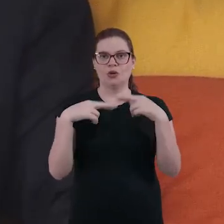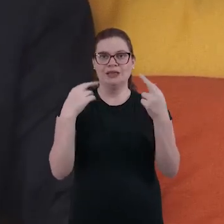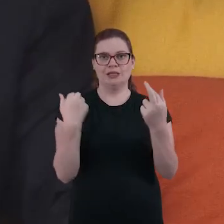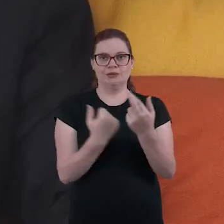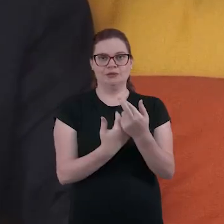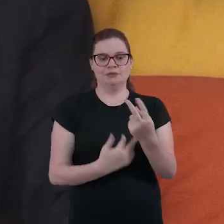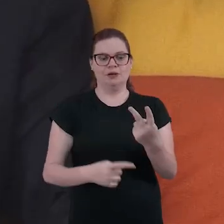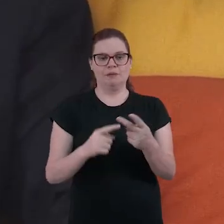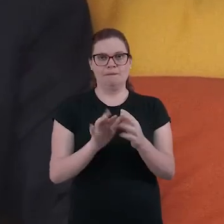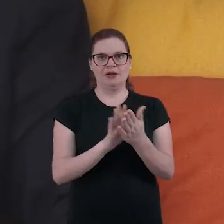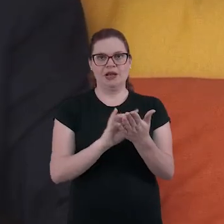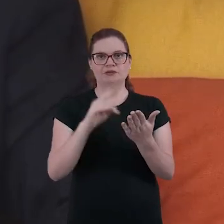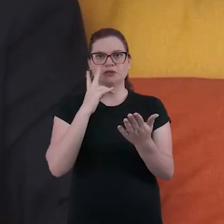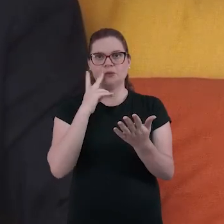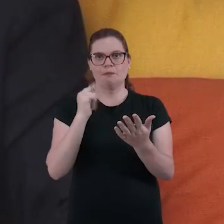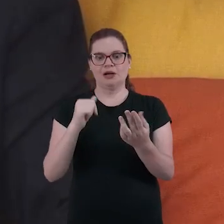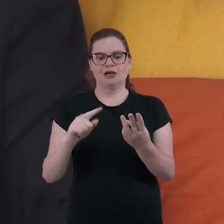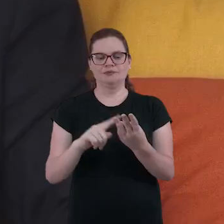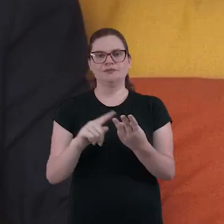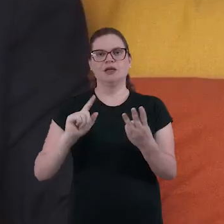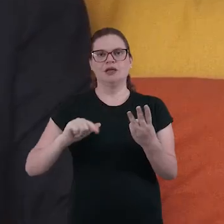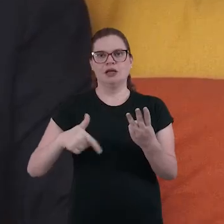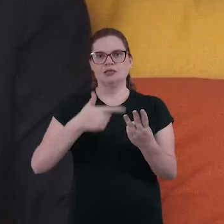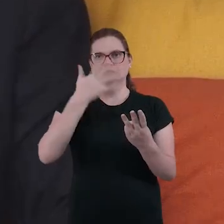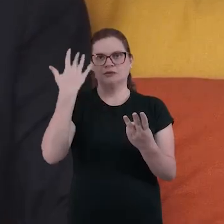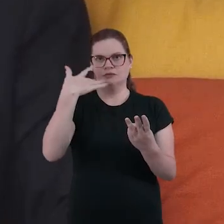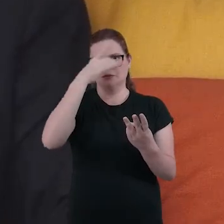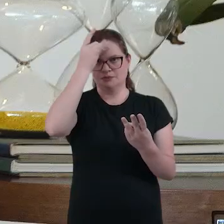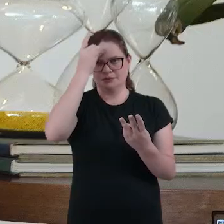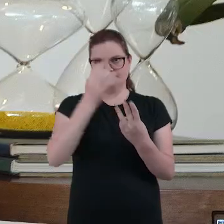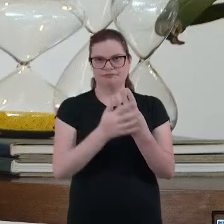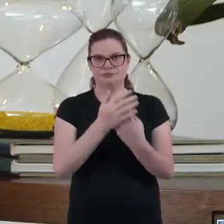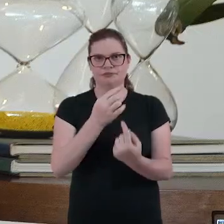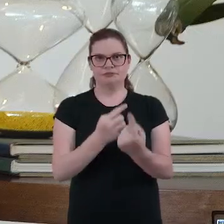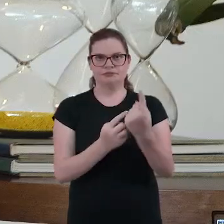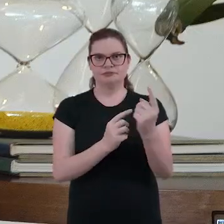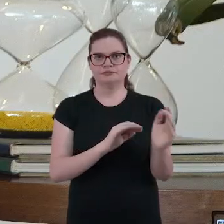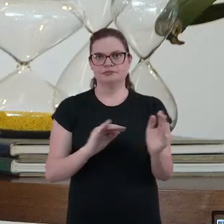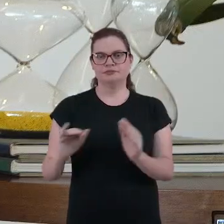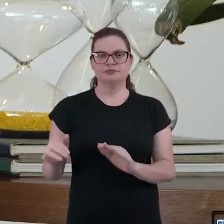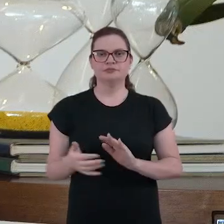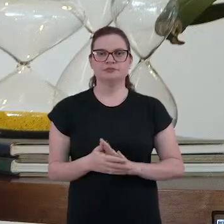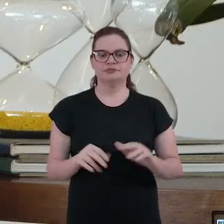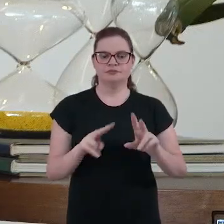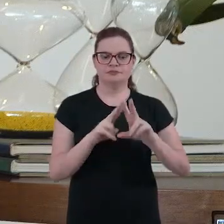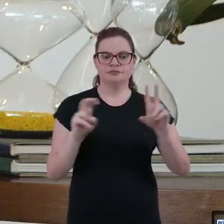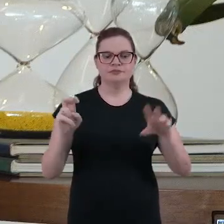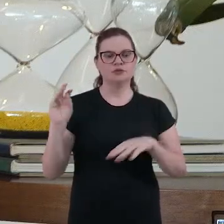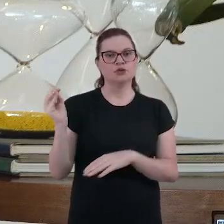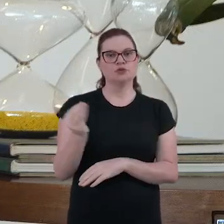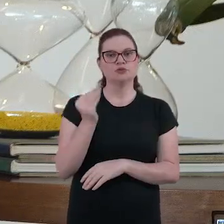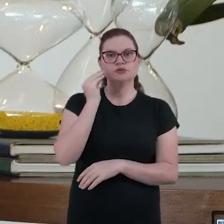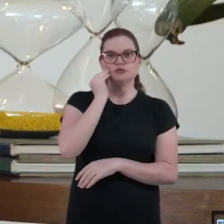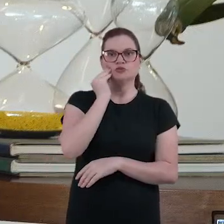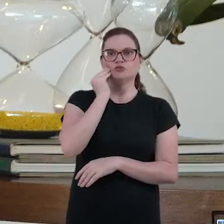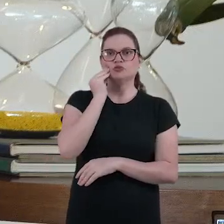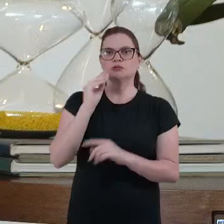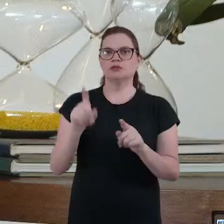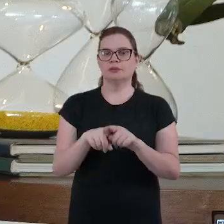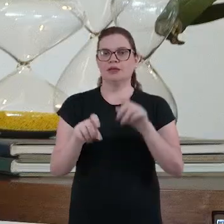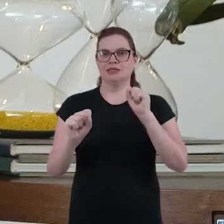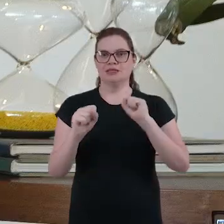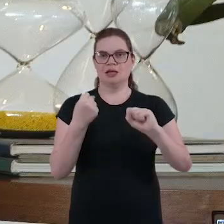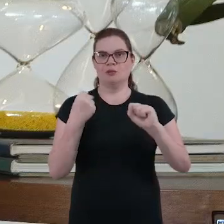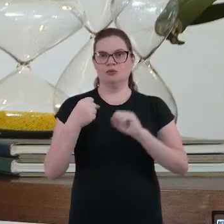a palavra viva e a operação do Espírito Santo. Essa colocação do beijo, né? Até no